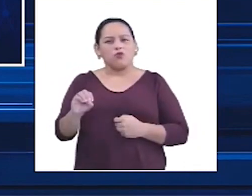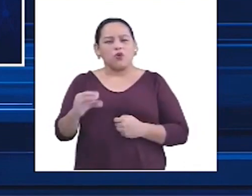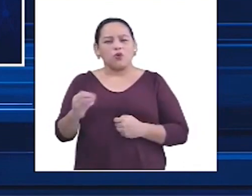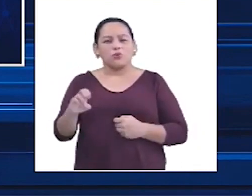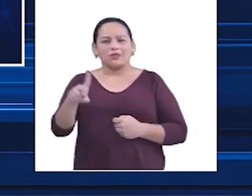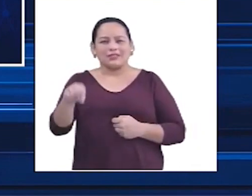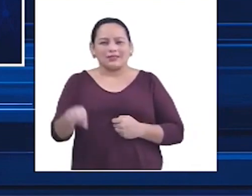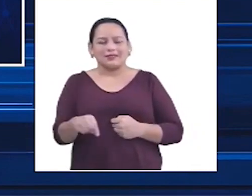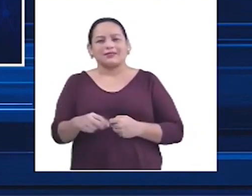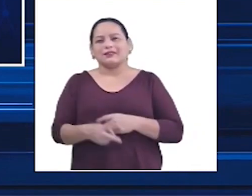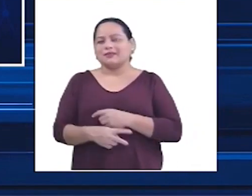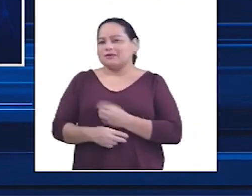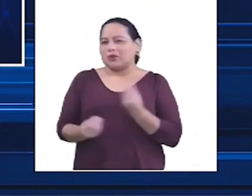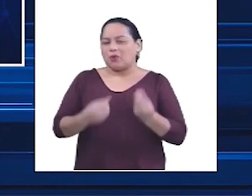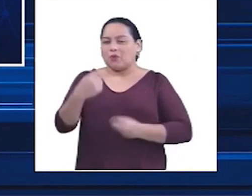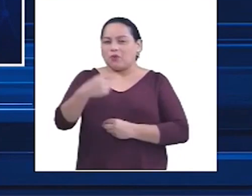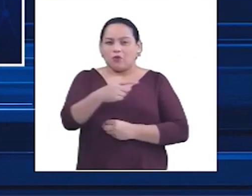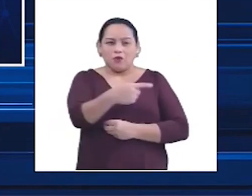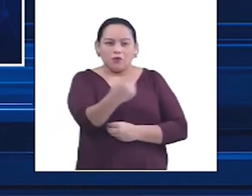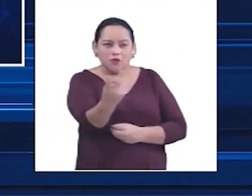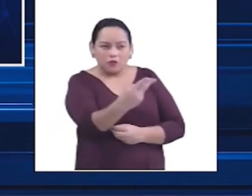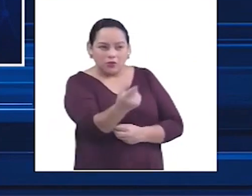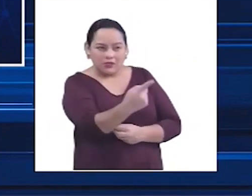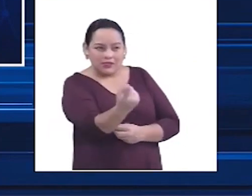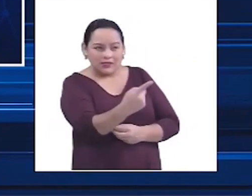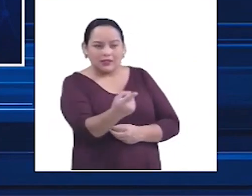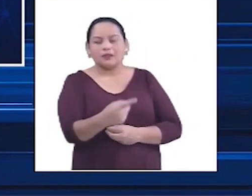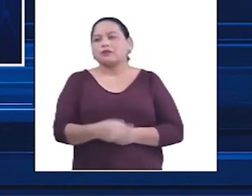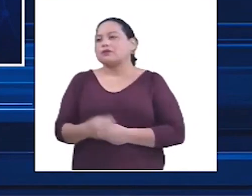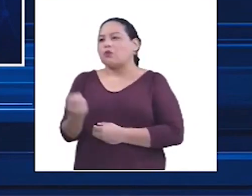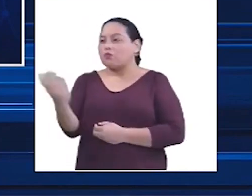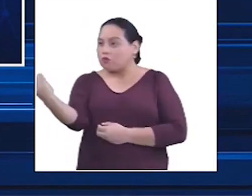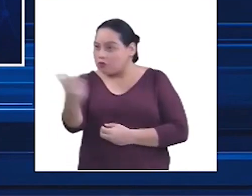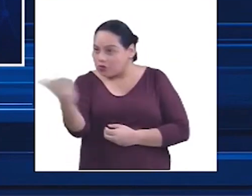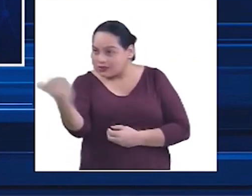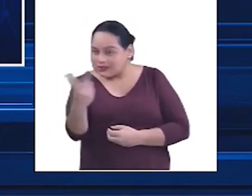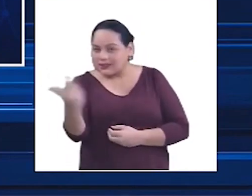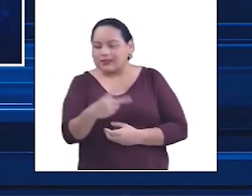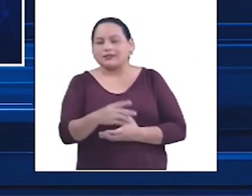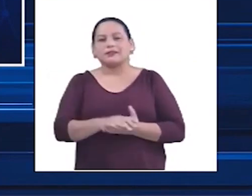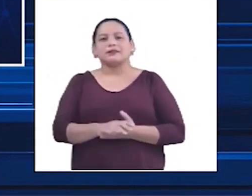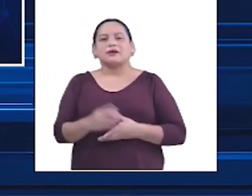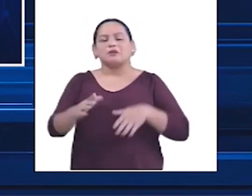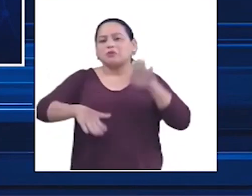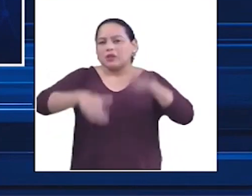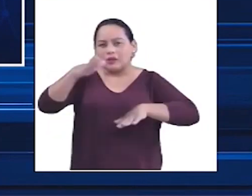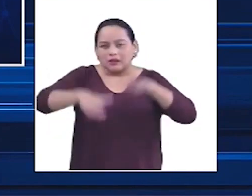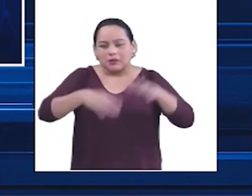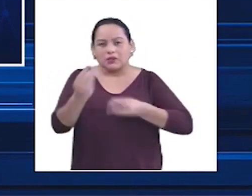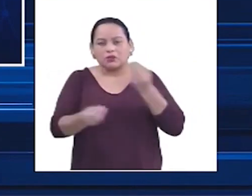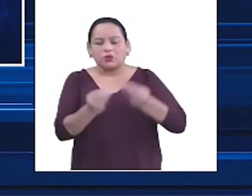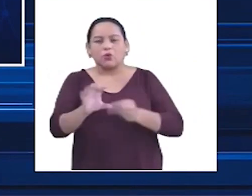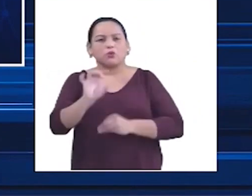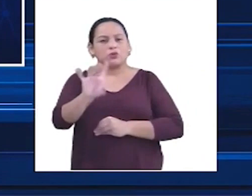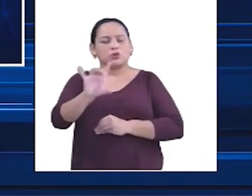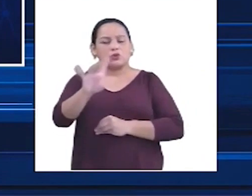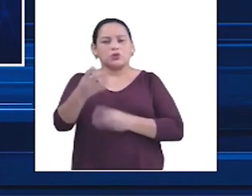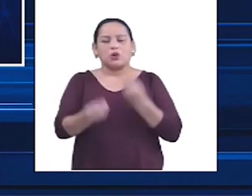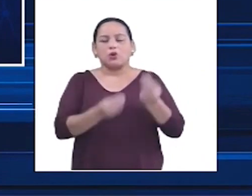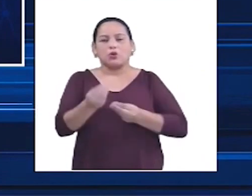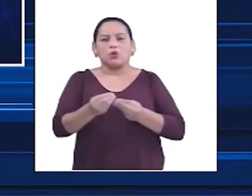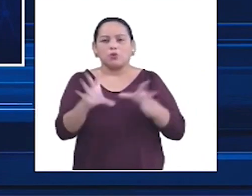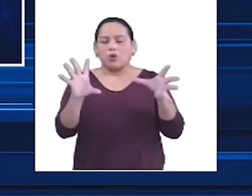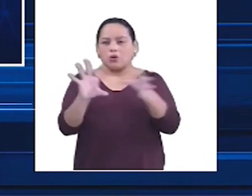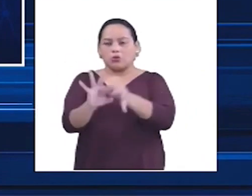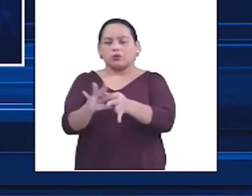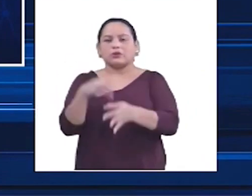você ou vocês, né? Nesse caso, eu utilizo sempre o you com were, tá? Independentemente se ele é singular, né? Naquele